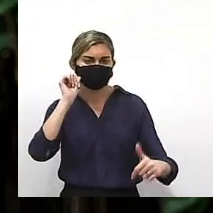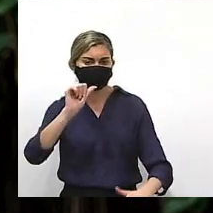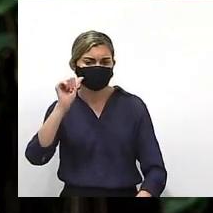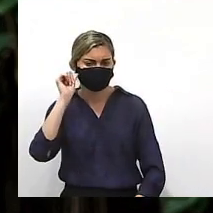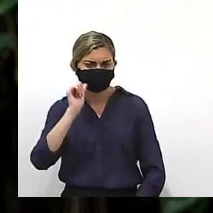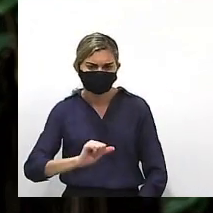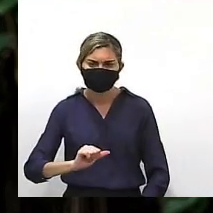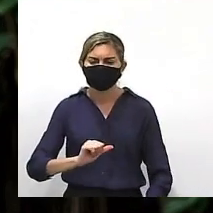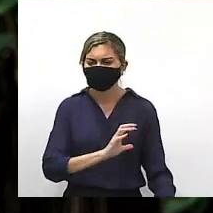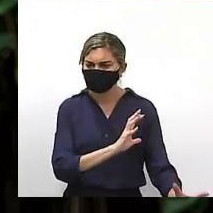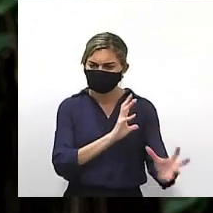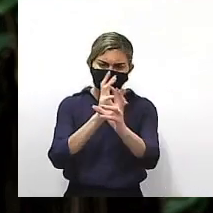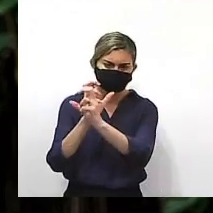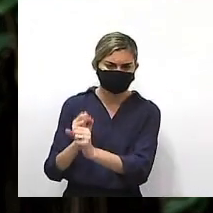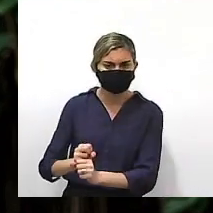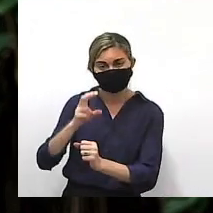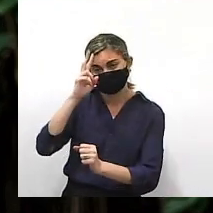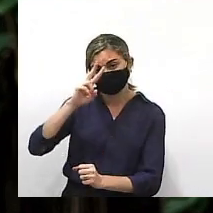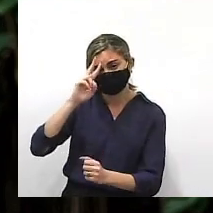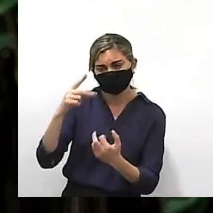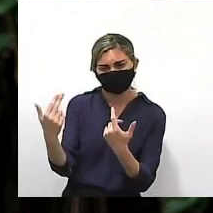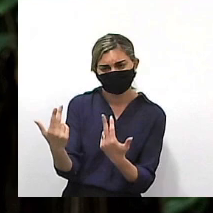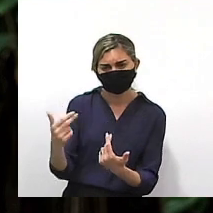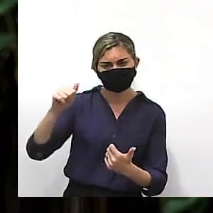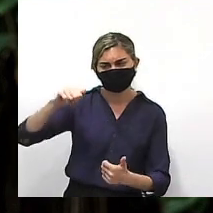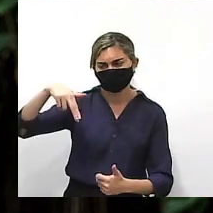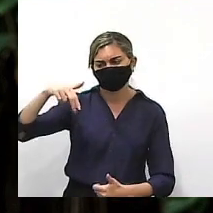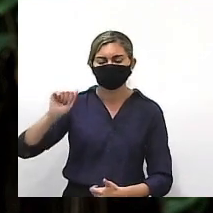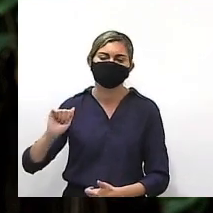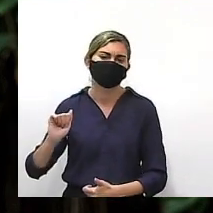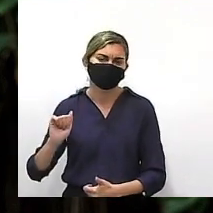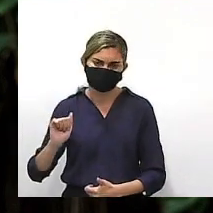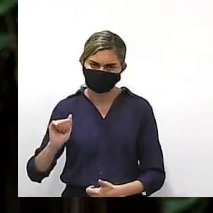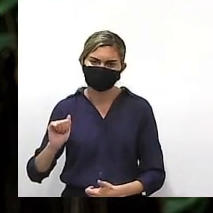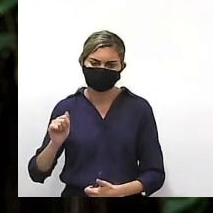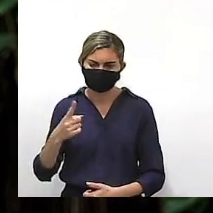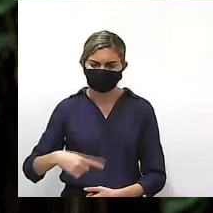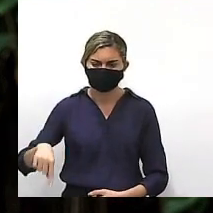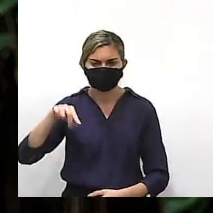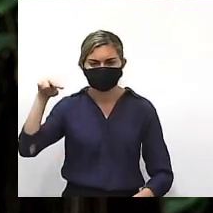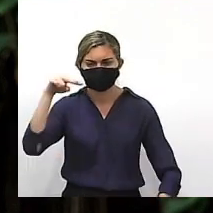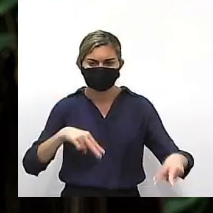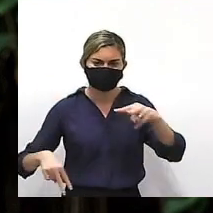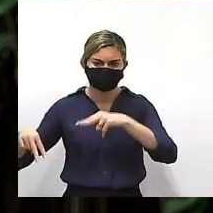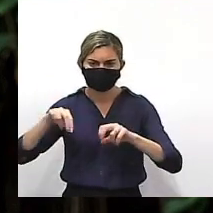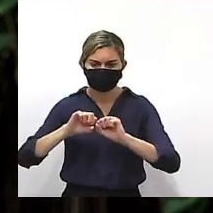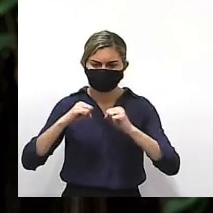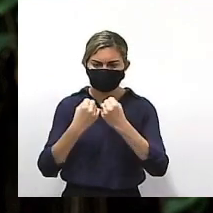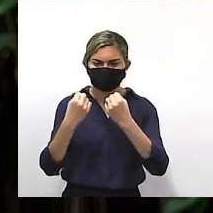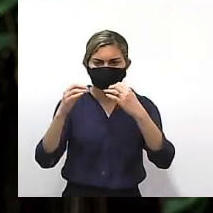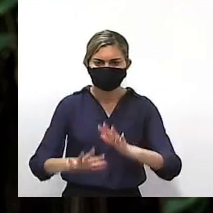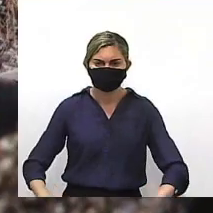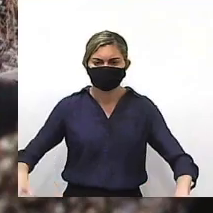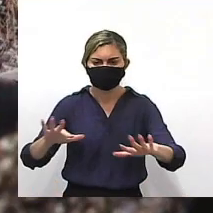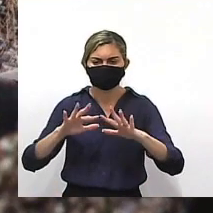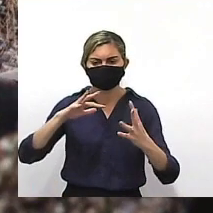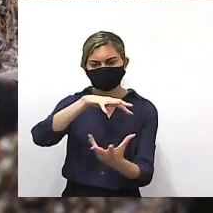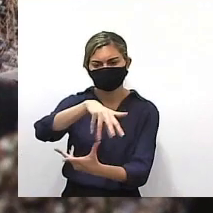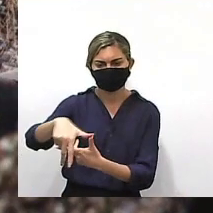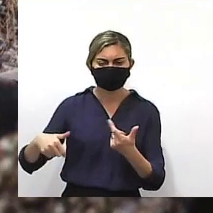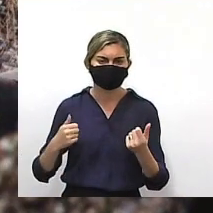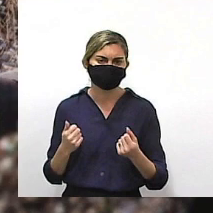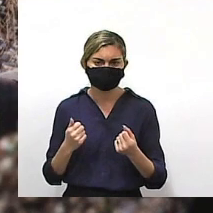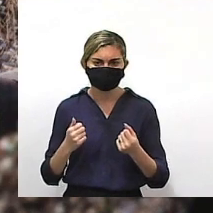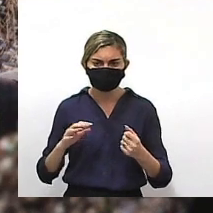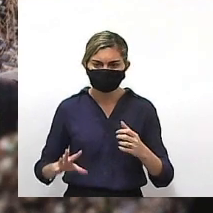se somam à história de Ana. A nossa visão sociológica do mundo ultrapassa